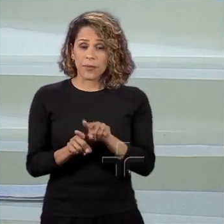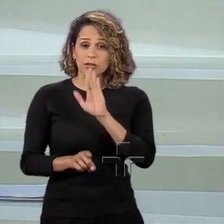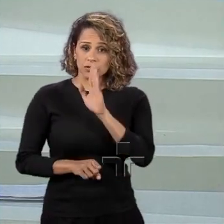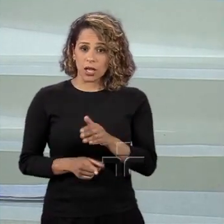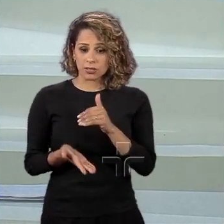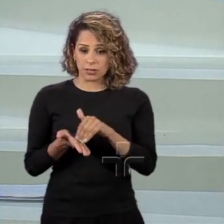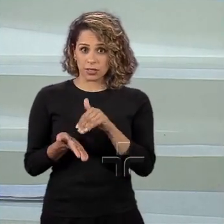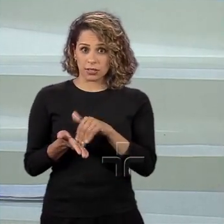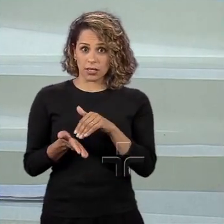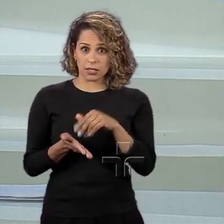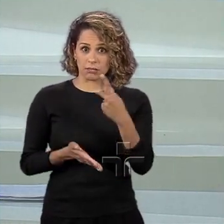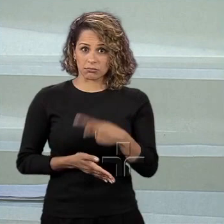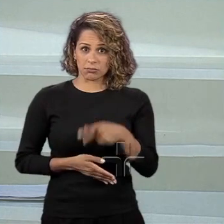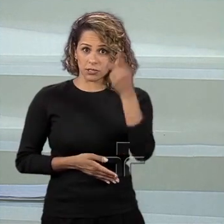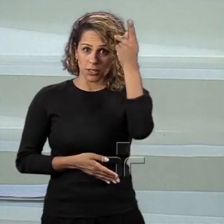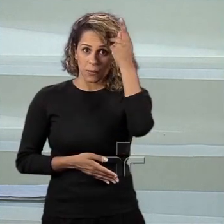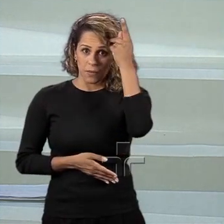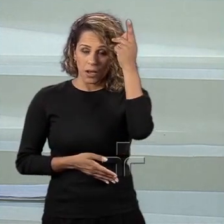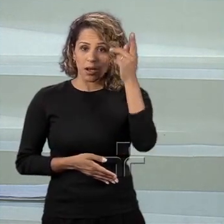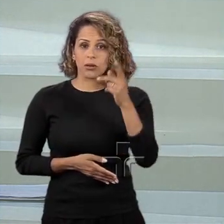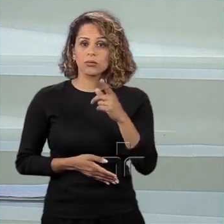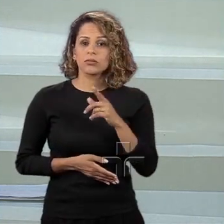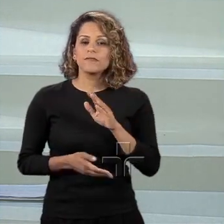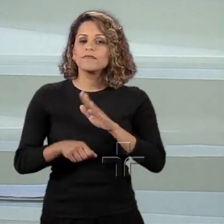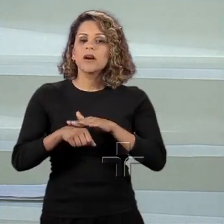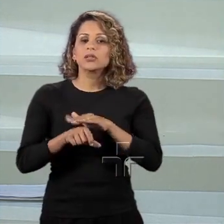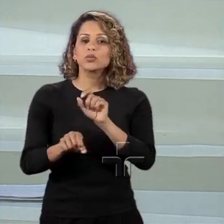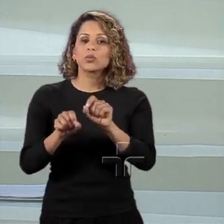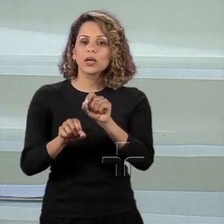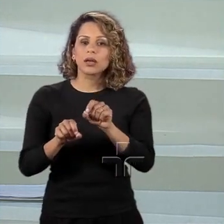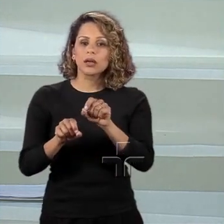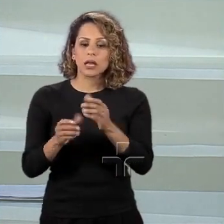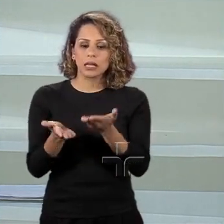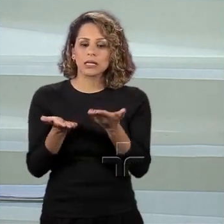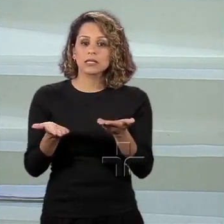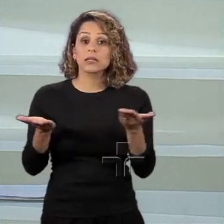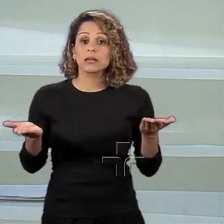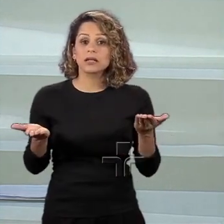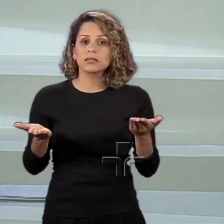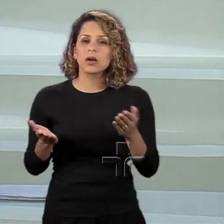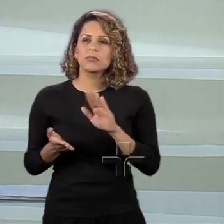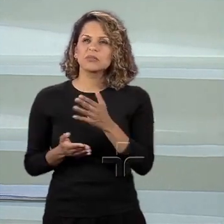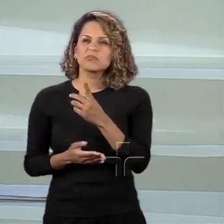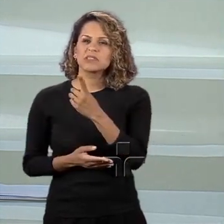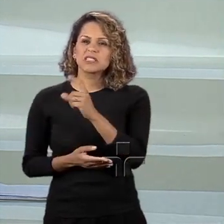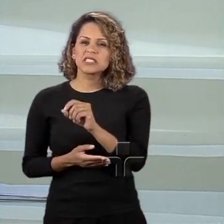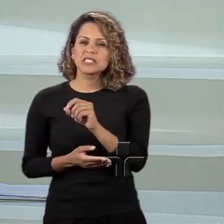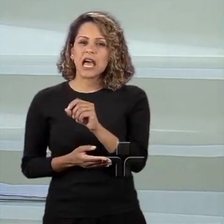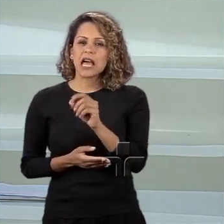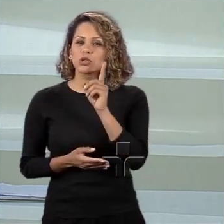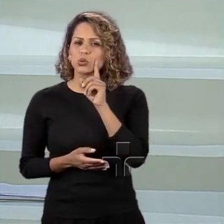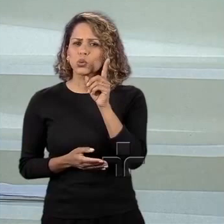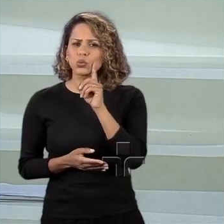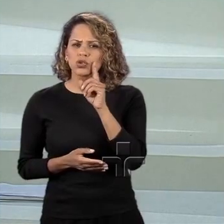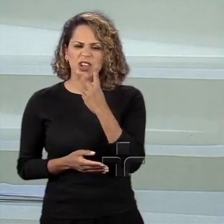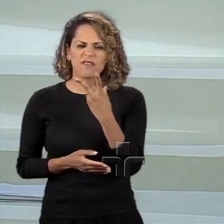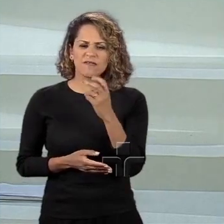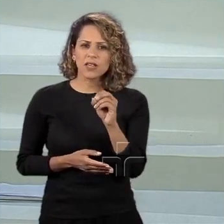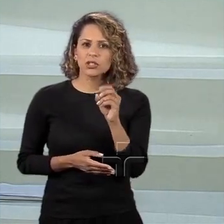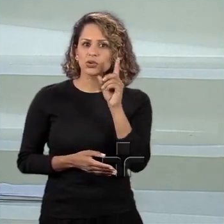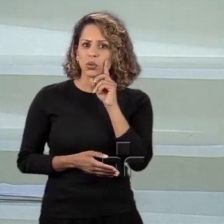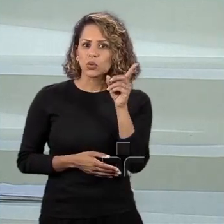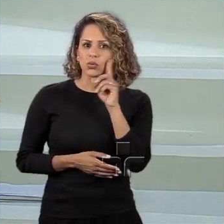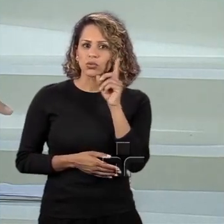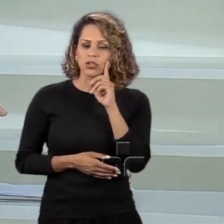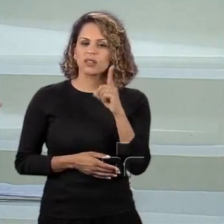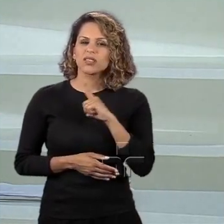Clarissa, faz licitações 10, 20 por dia. São 80 mil trabalhadores